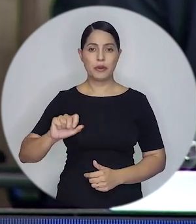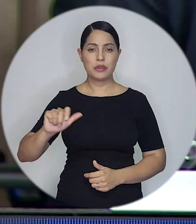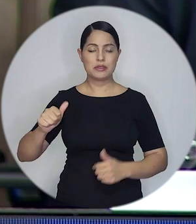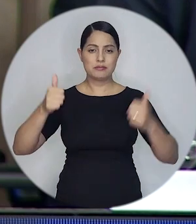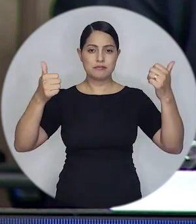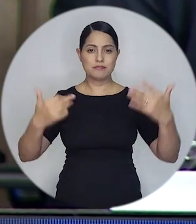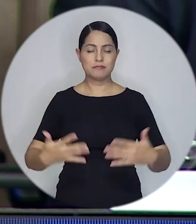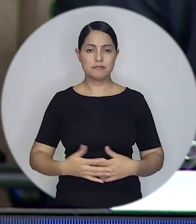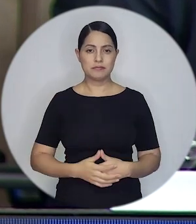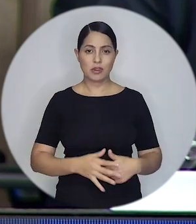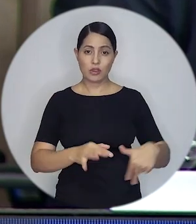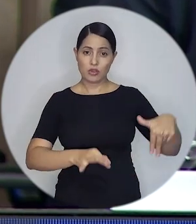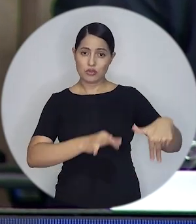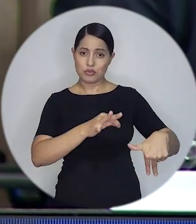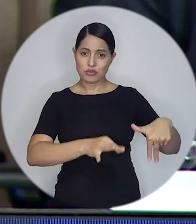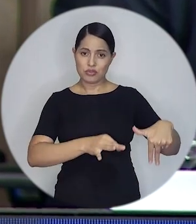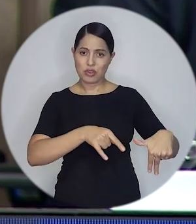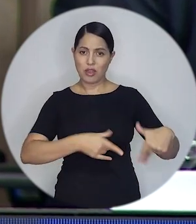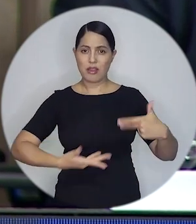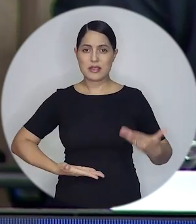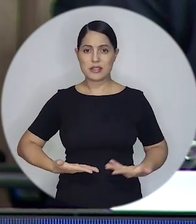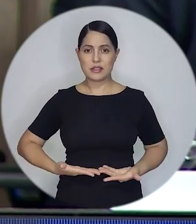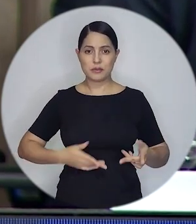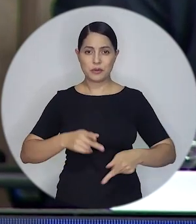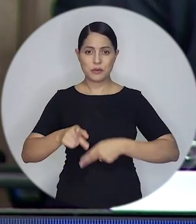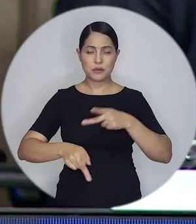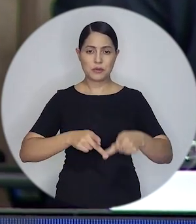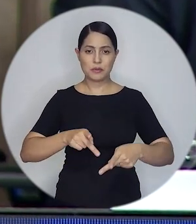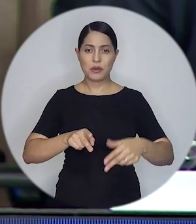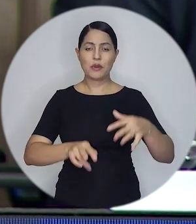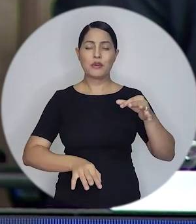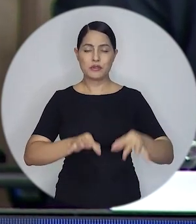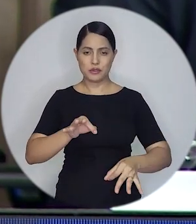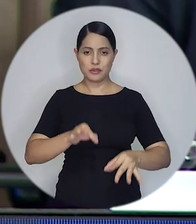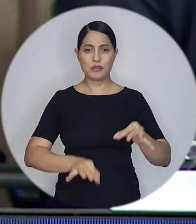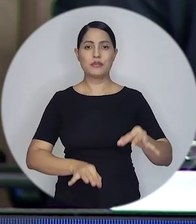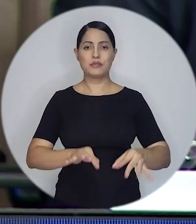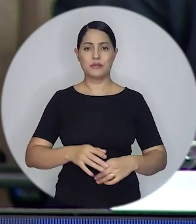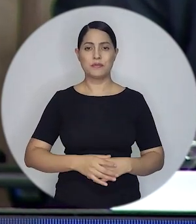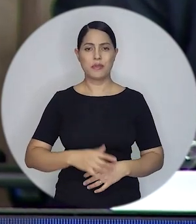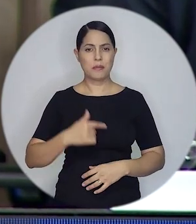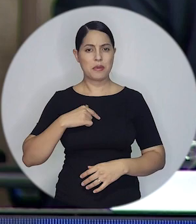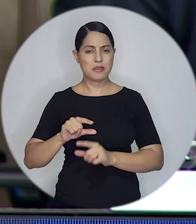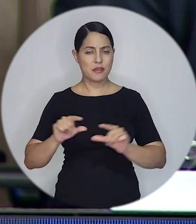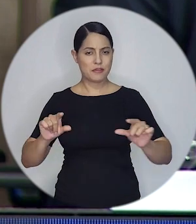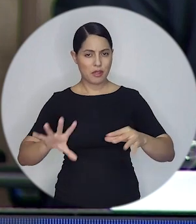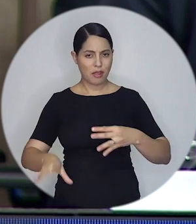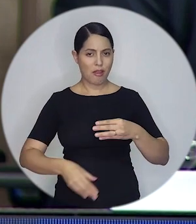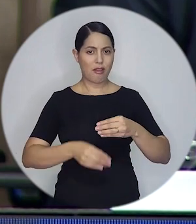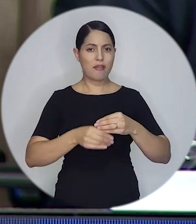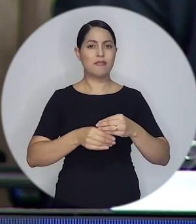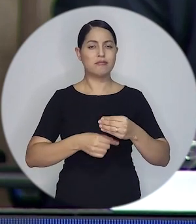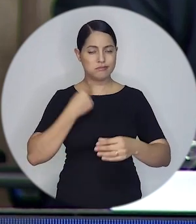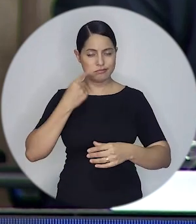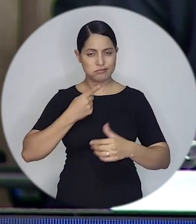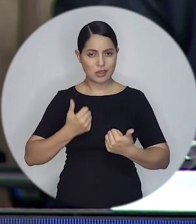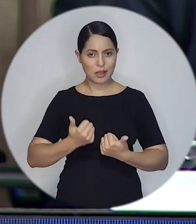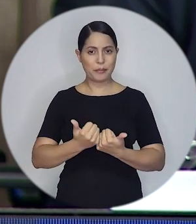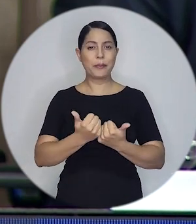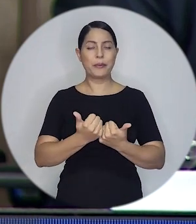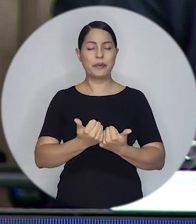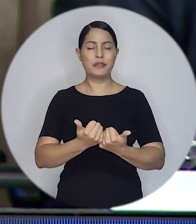magistrado é um servidor do povo e da justiça. Eu ousaria incluir na frase de Rui Barbosa que também